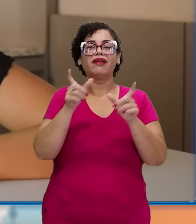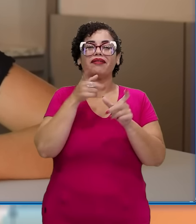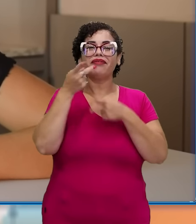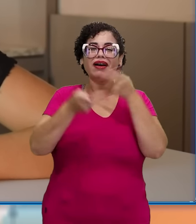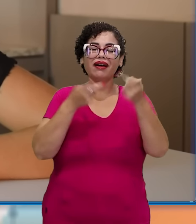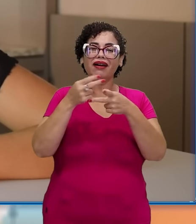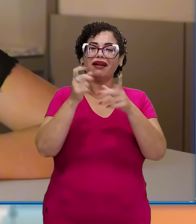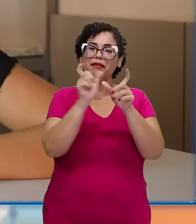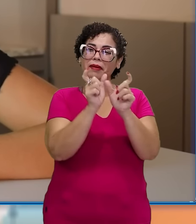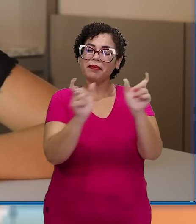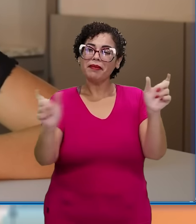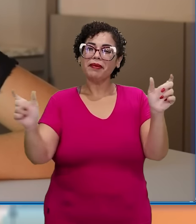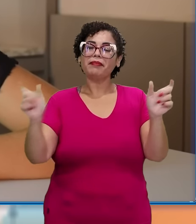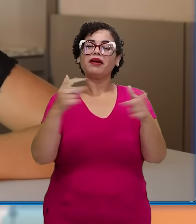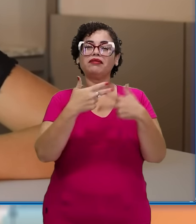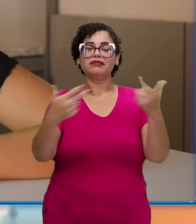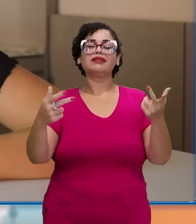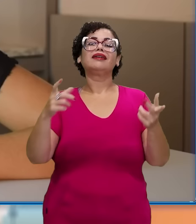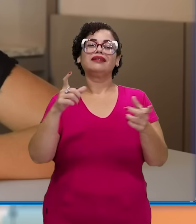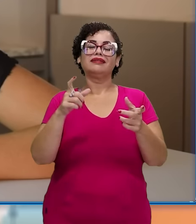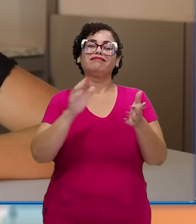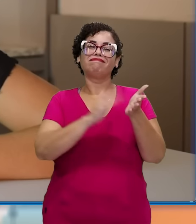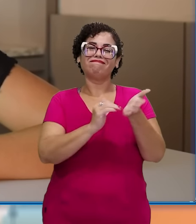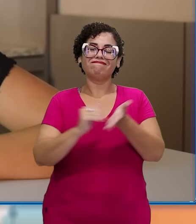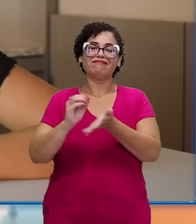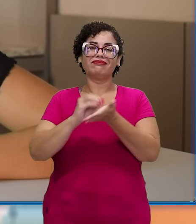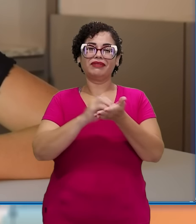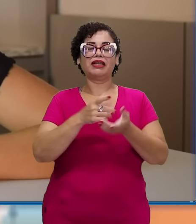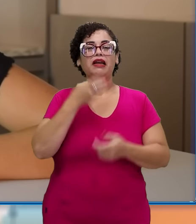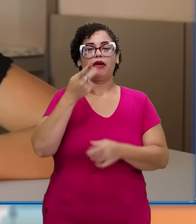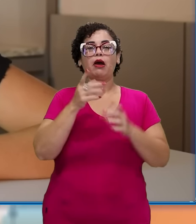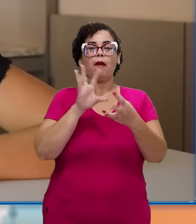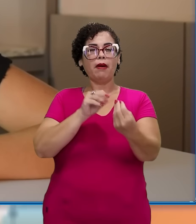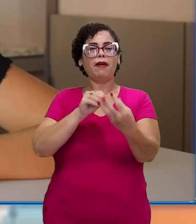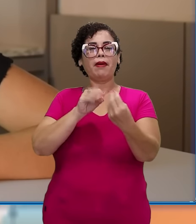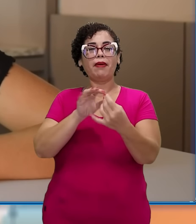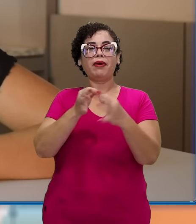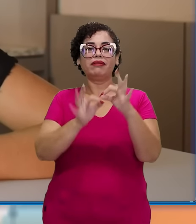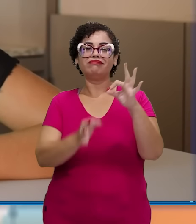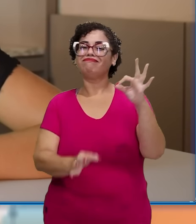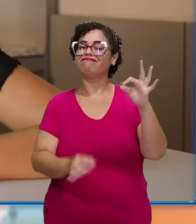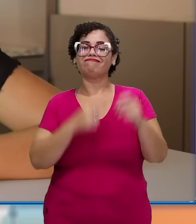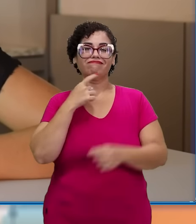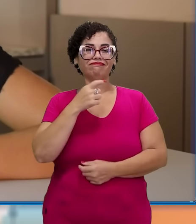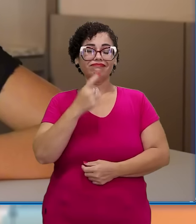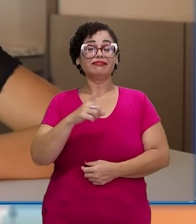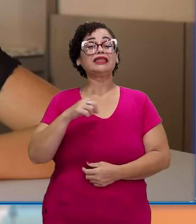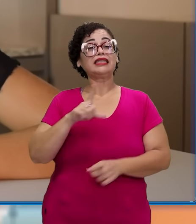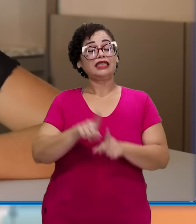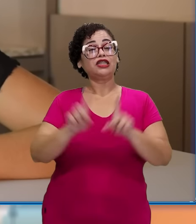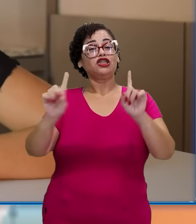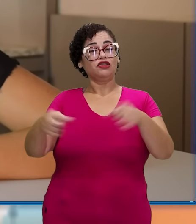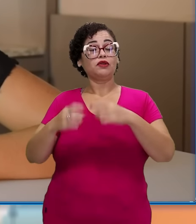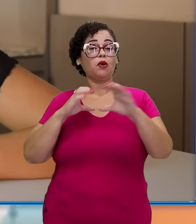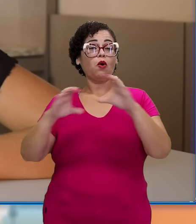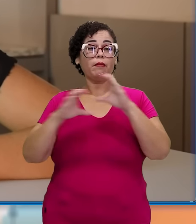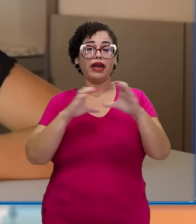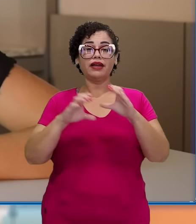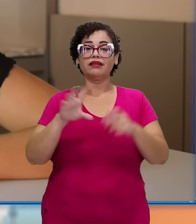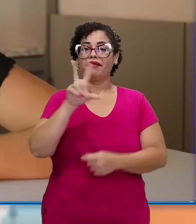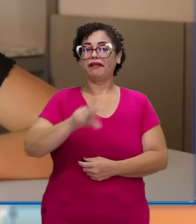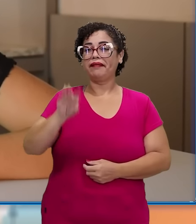limitado da fala assim como uma dificuldade em manter e sustentar uma conversa ou até mesmo desafios na